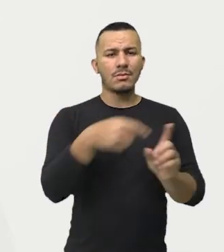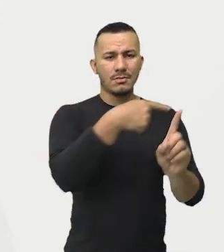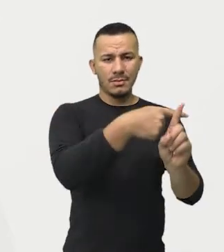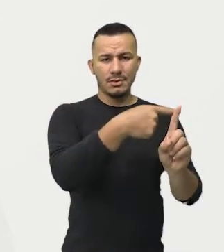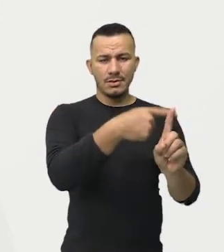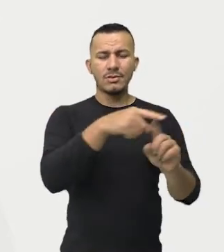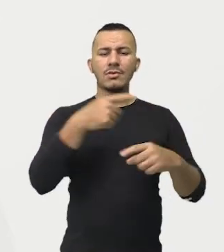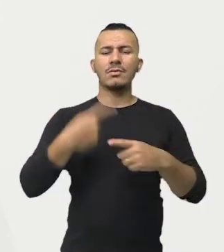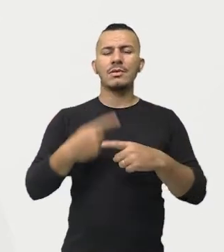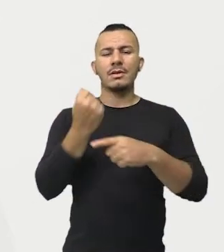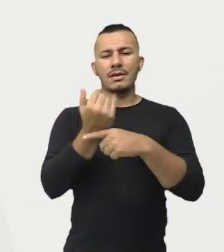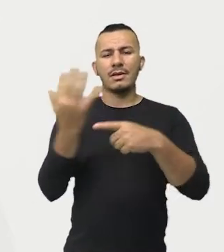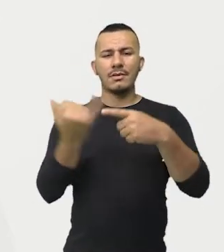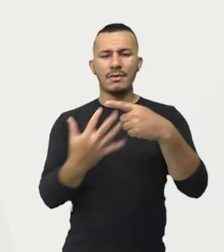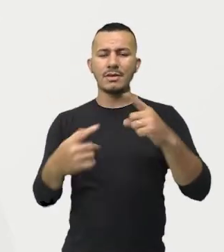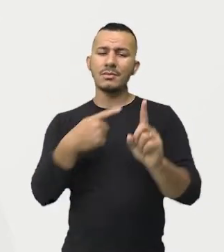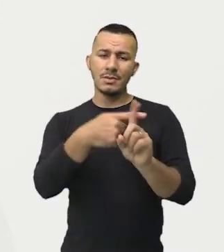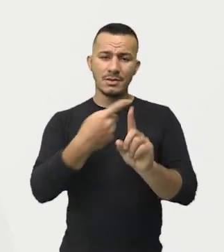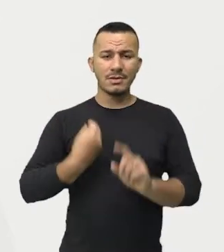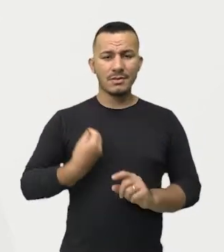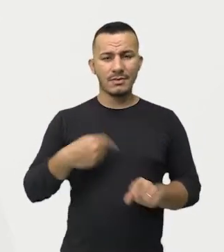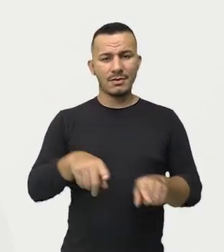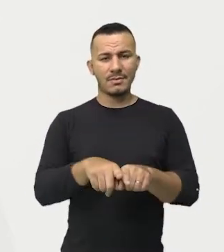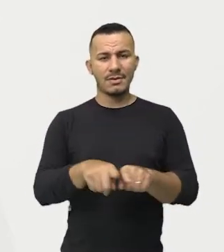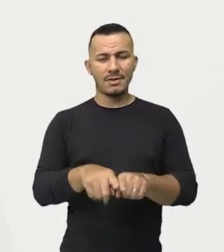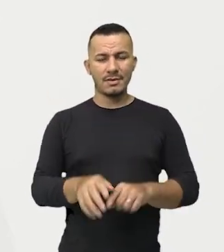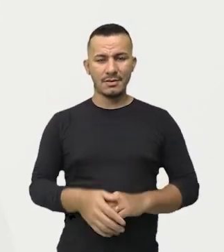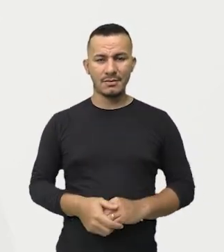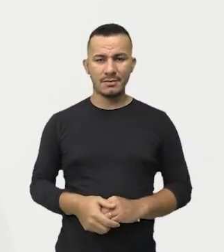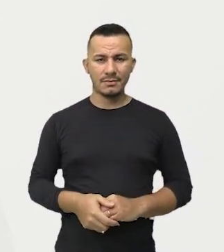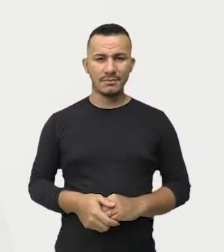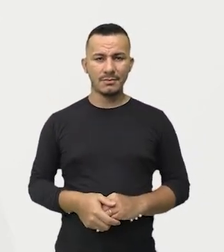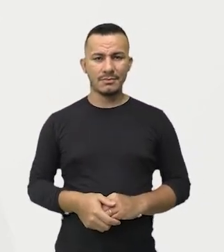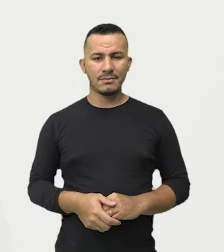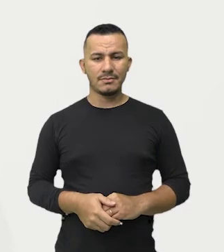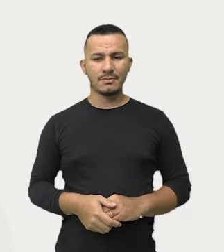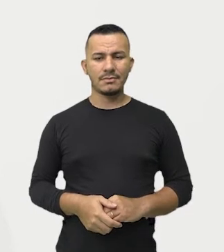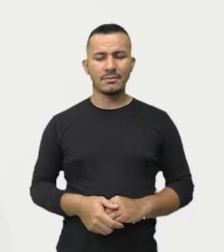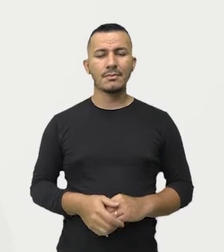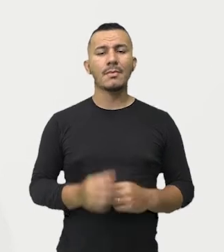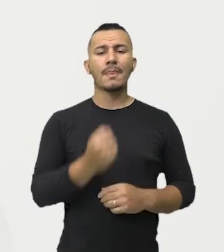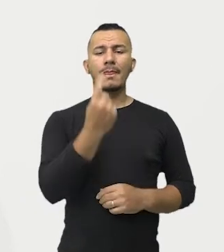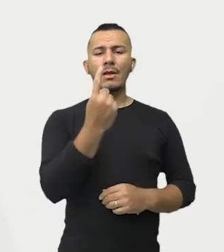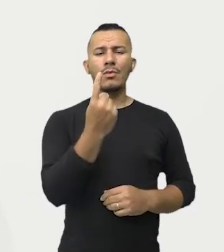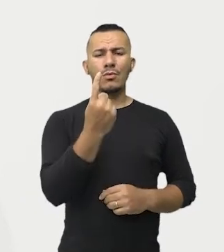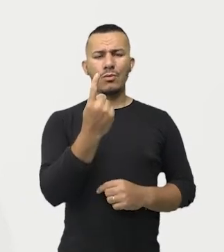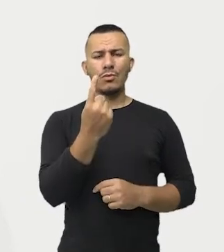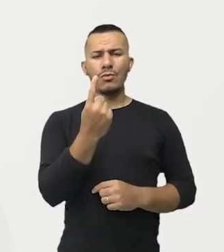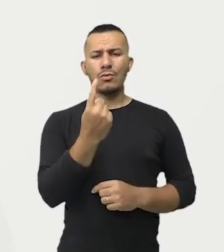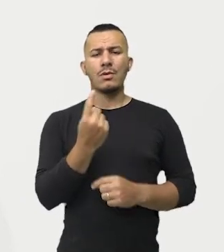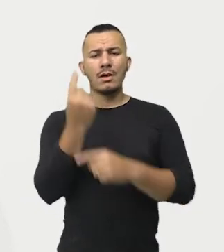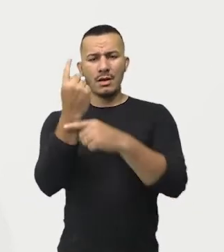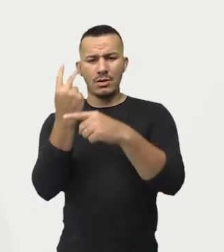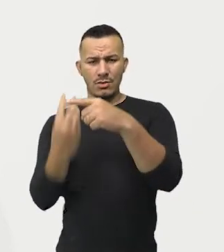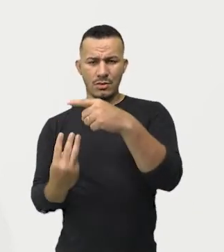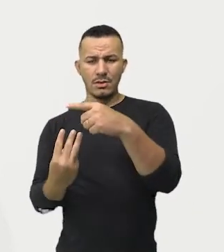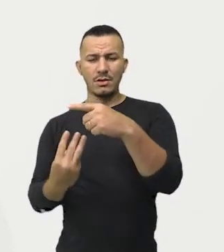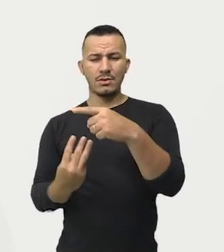estamos falando de uma fração positiva, né? Então, pessoal, 1 e 2 terços. 1 já temos aqui,